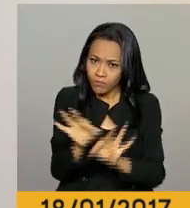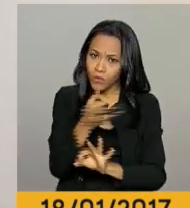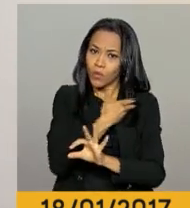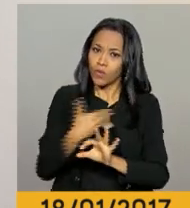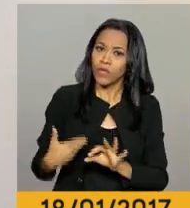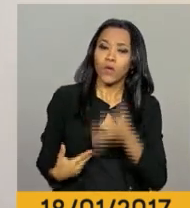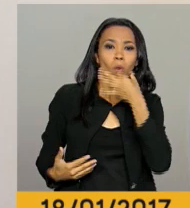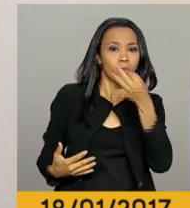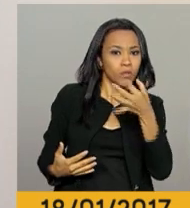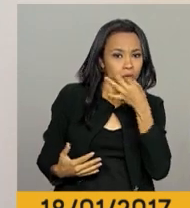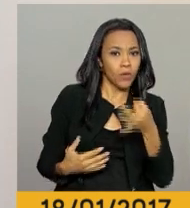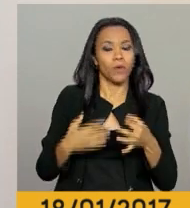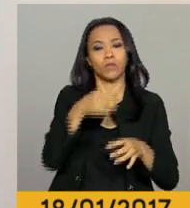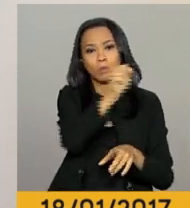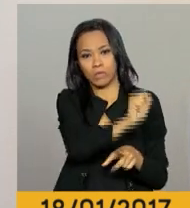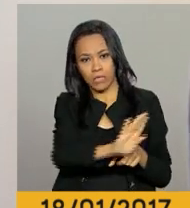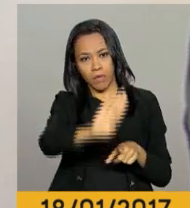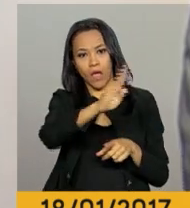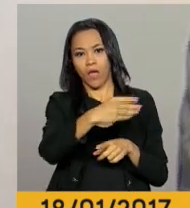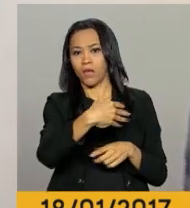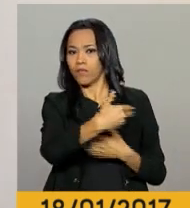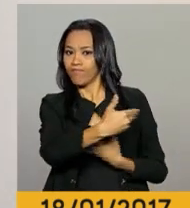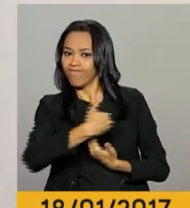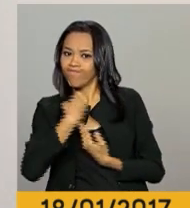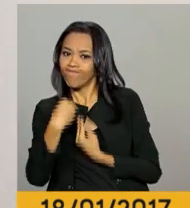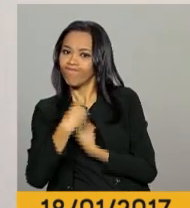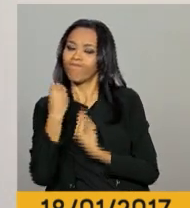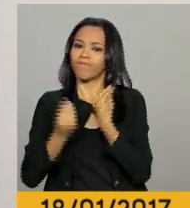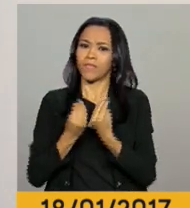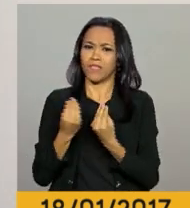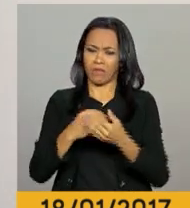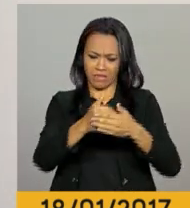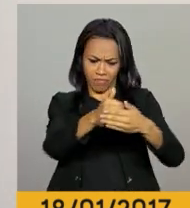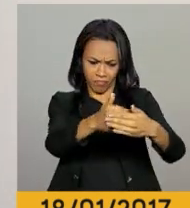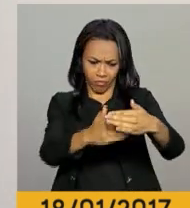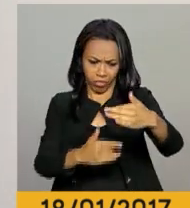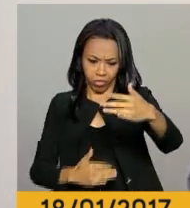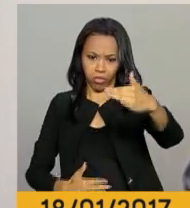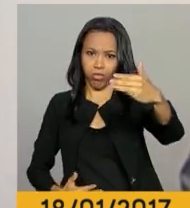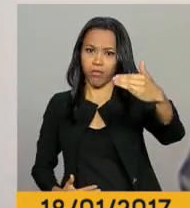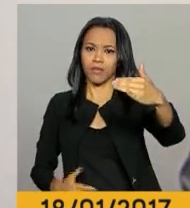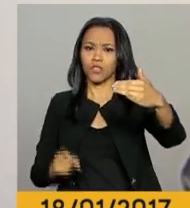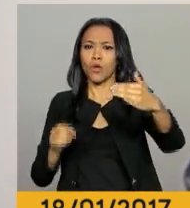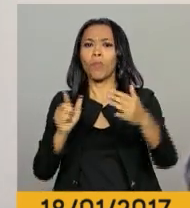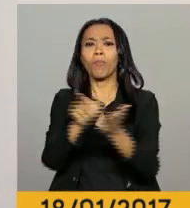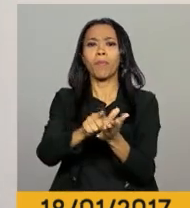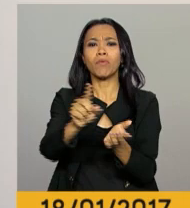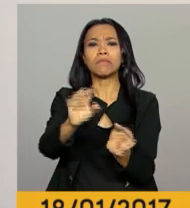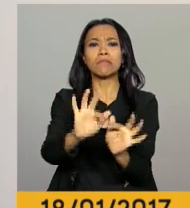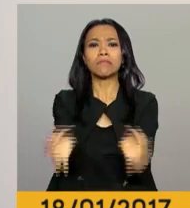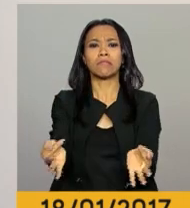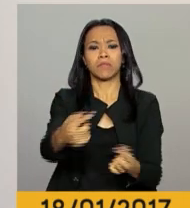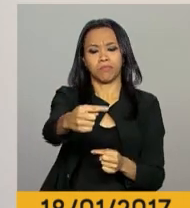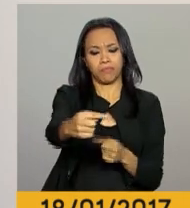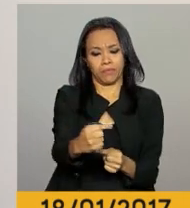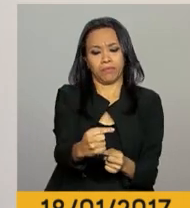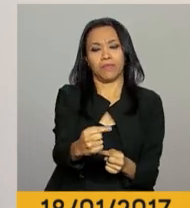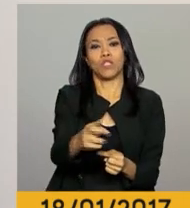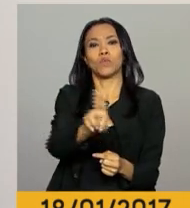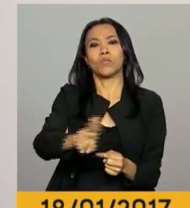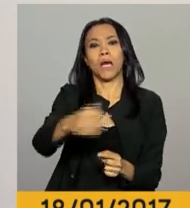sebrai que num próximo discurso ao invés dessa lista extensa você possa pô uma folhinha aqui e usar apenas metade da